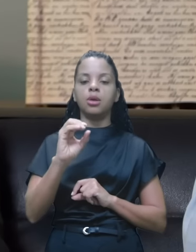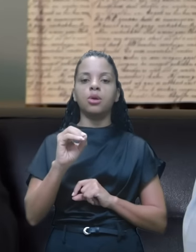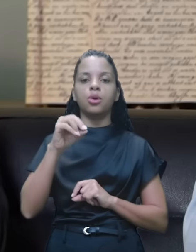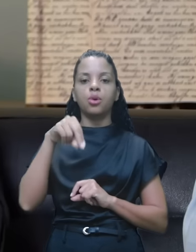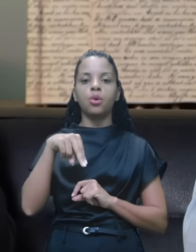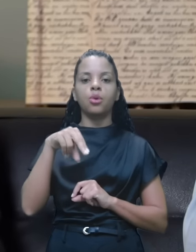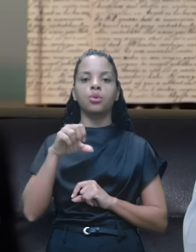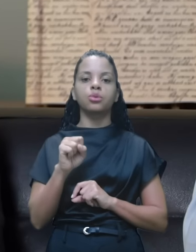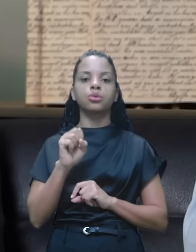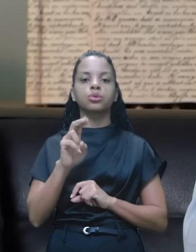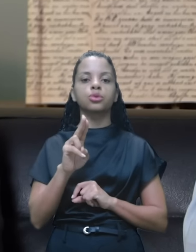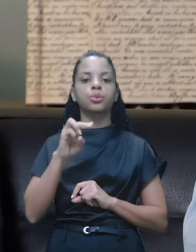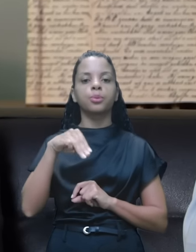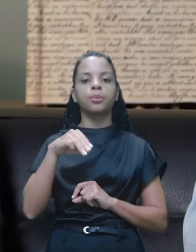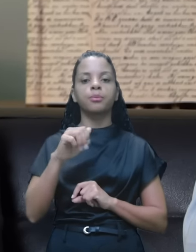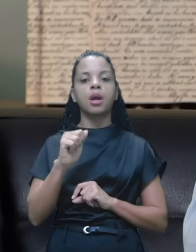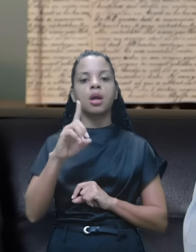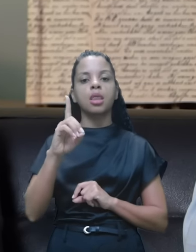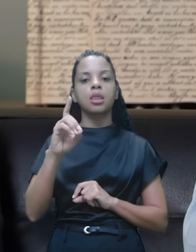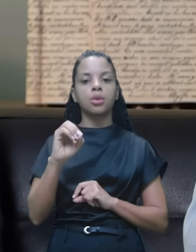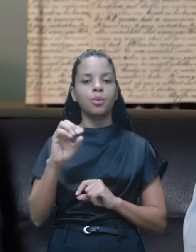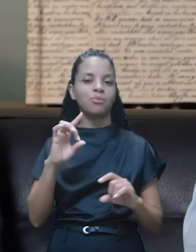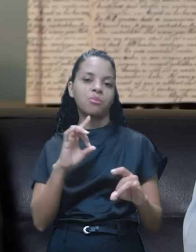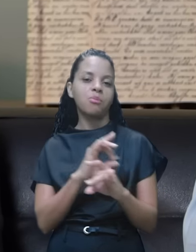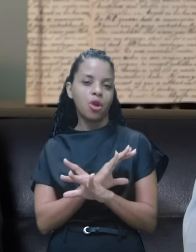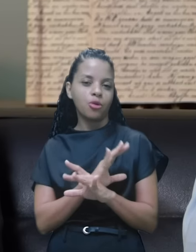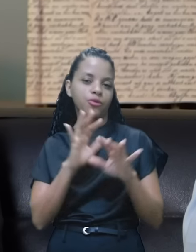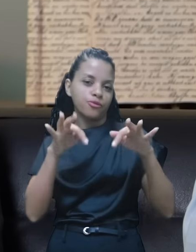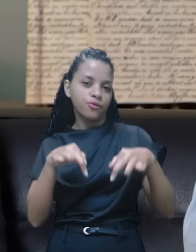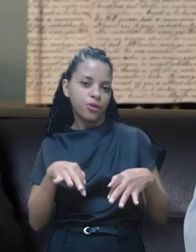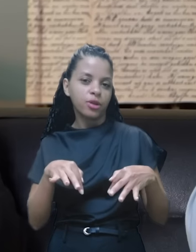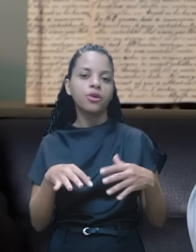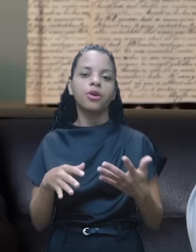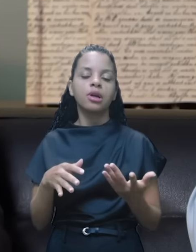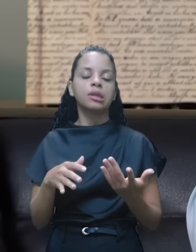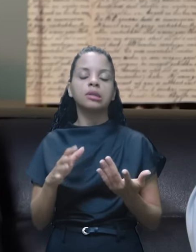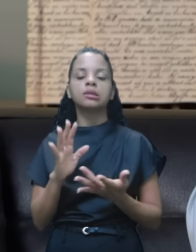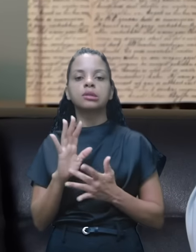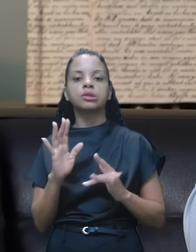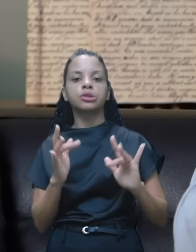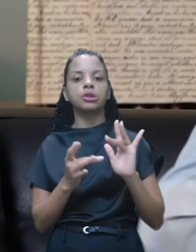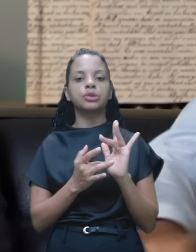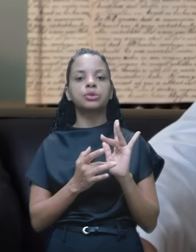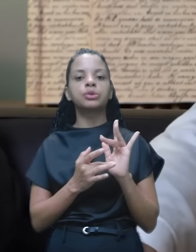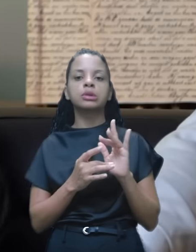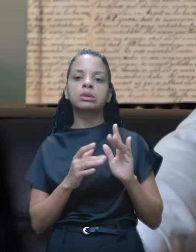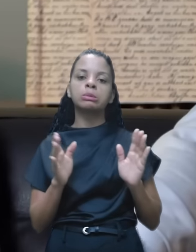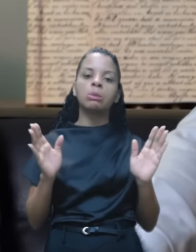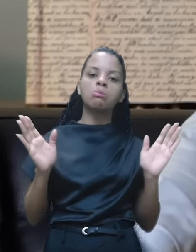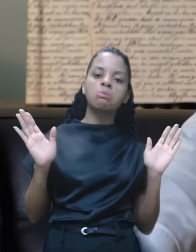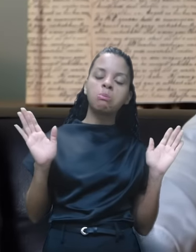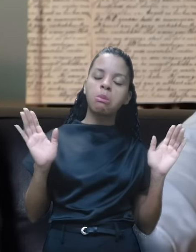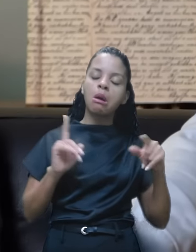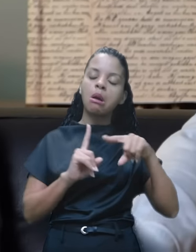rei, ele é tudo, né? E ele não deixou de lado a sua mãe naquele momento mais triste ali, que ele estava já